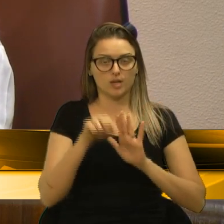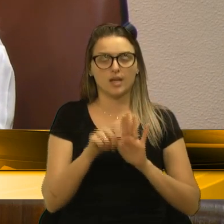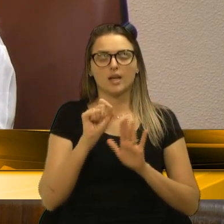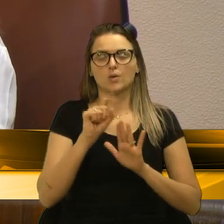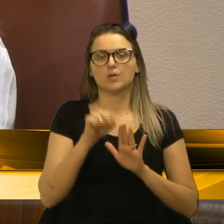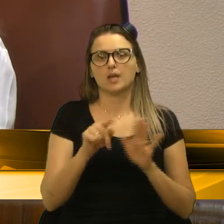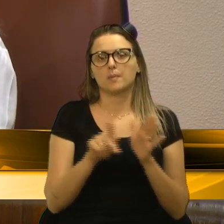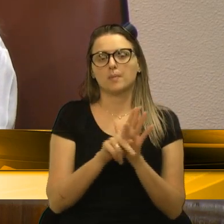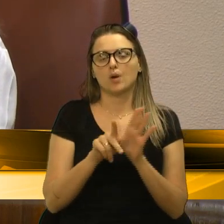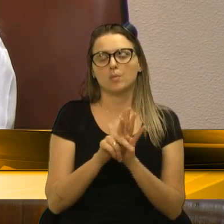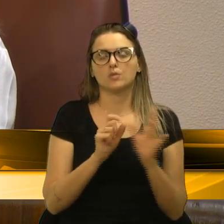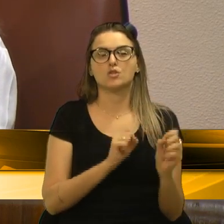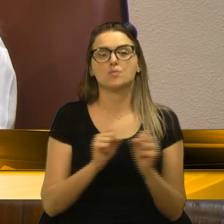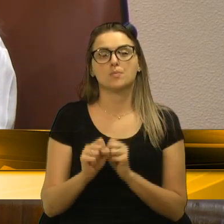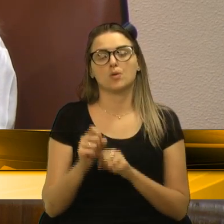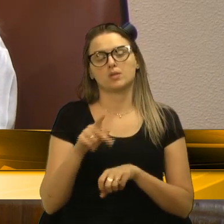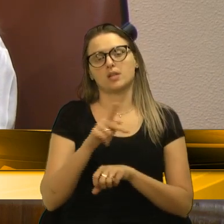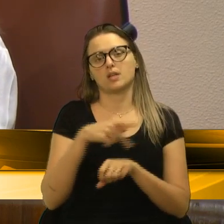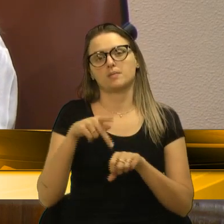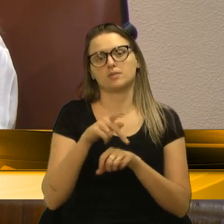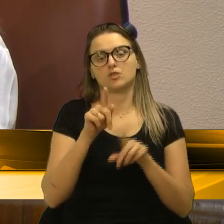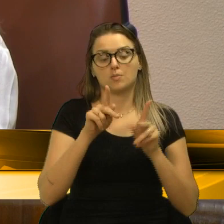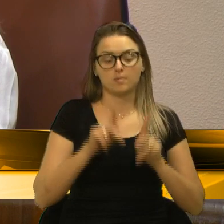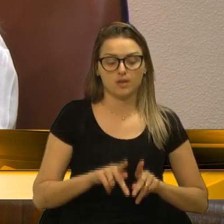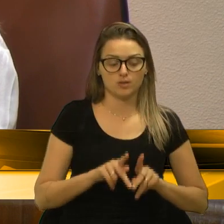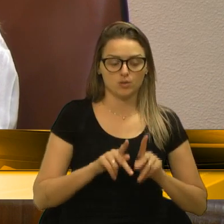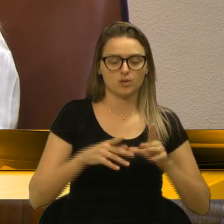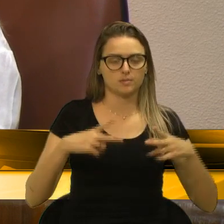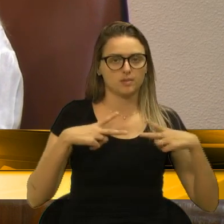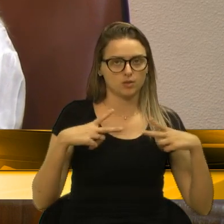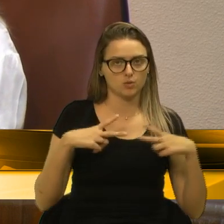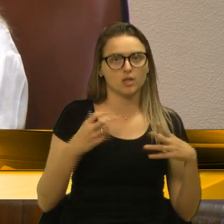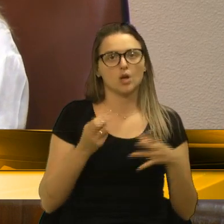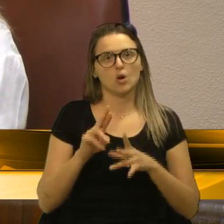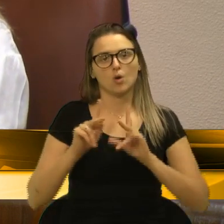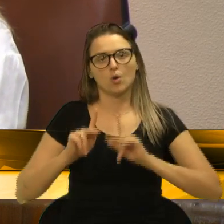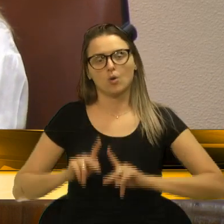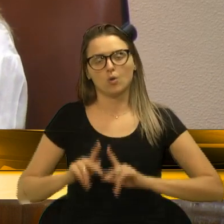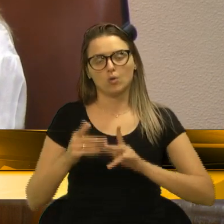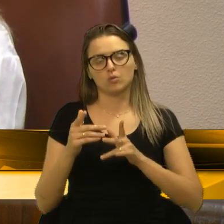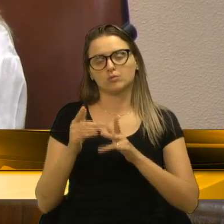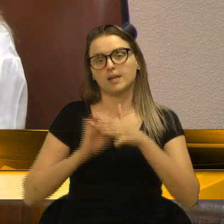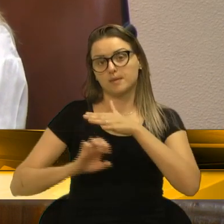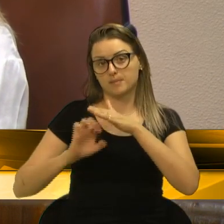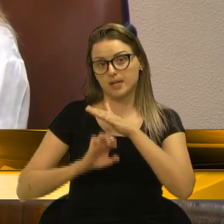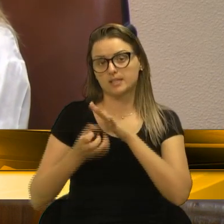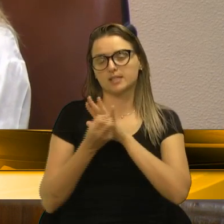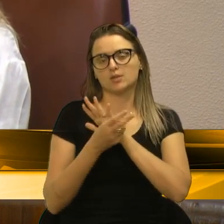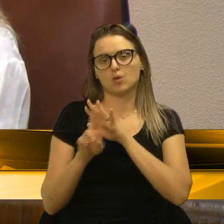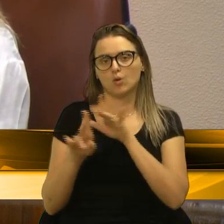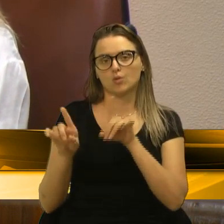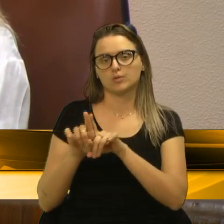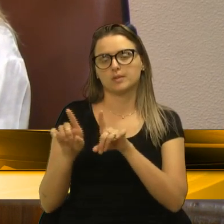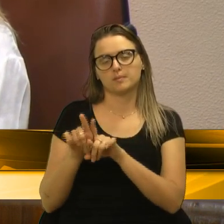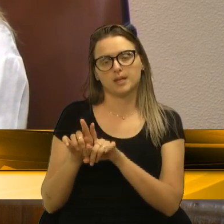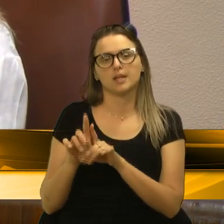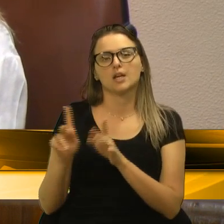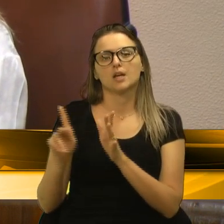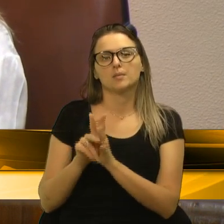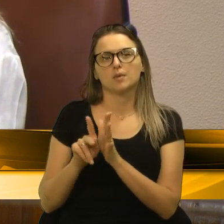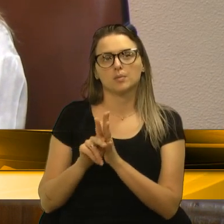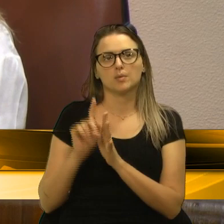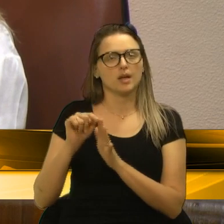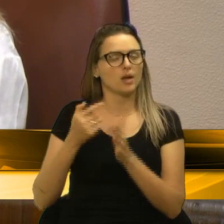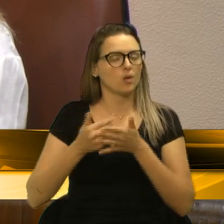nacional pertencentes às pessoas jurídicas de direito público interno. Todos os outros são particulares, seja qual